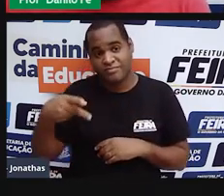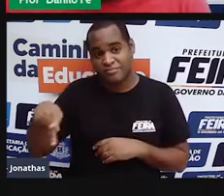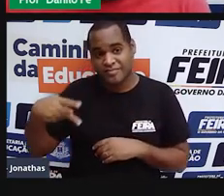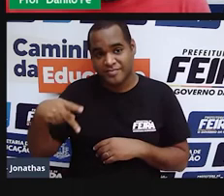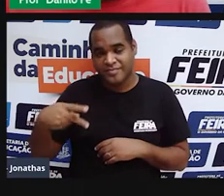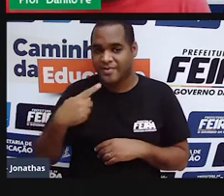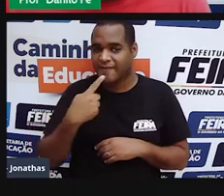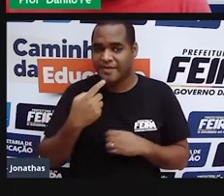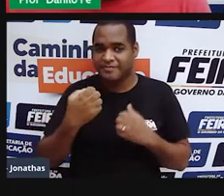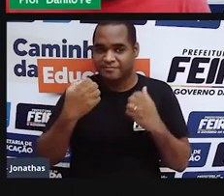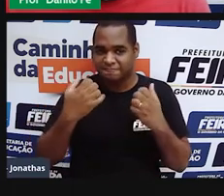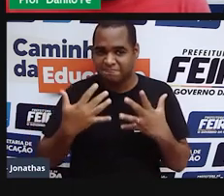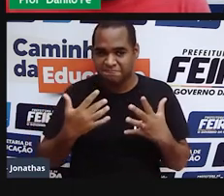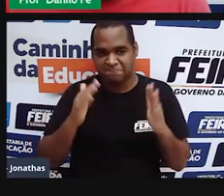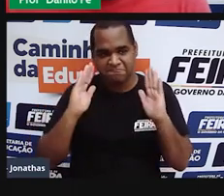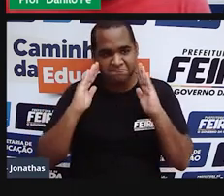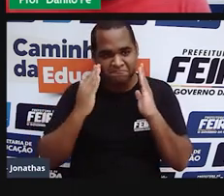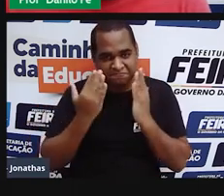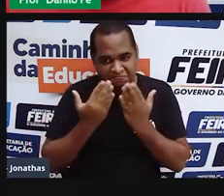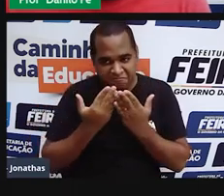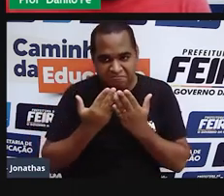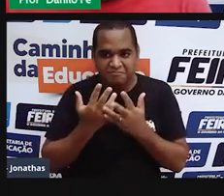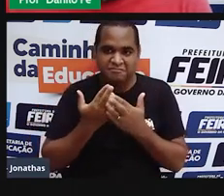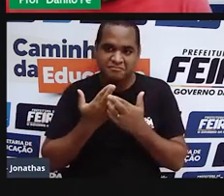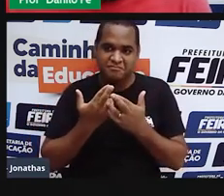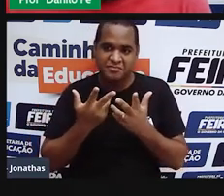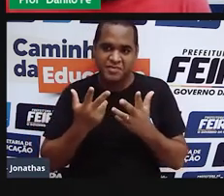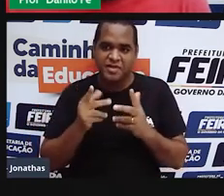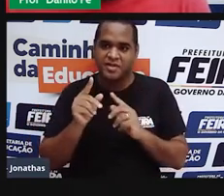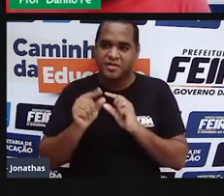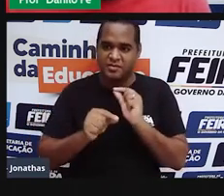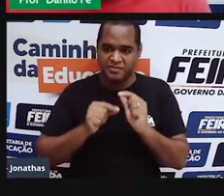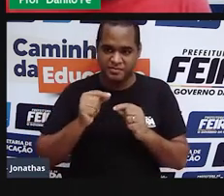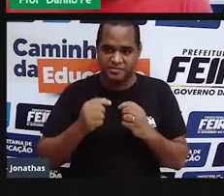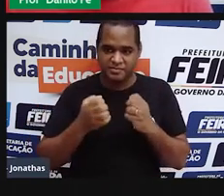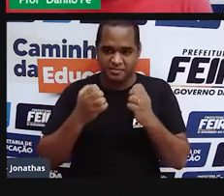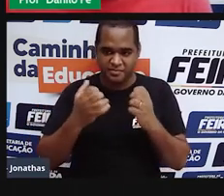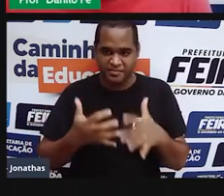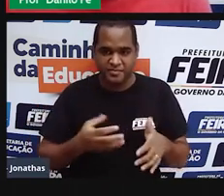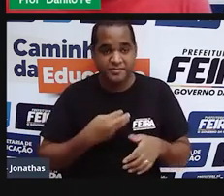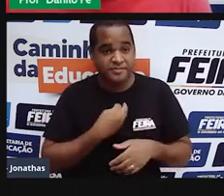e outras possibilidades outro olhar e então